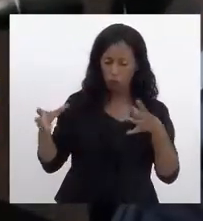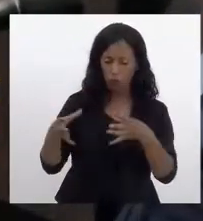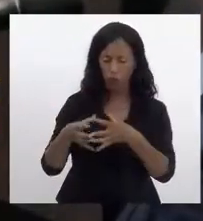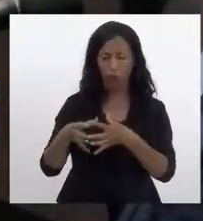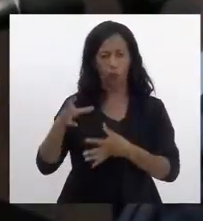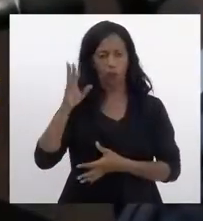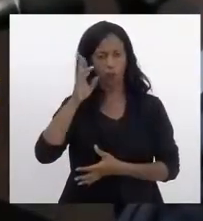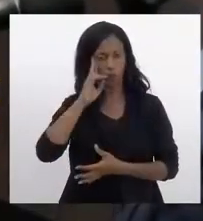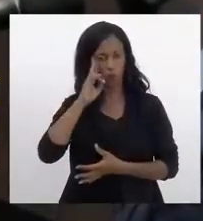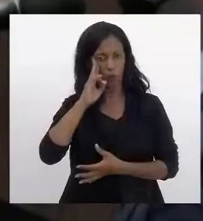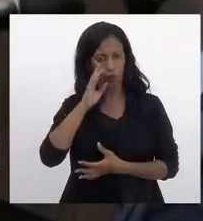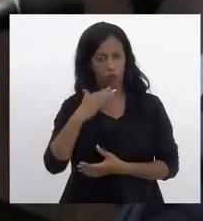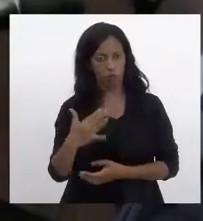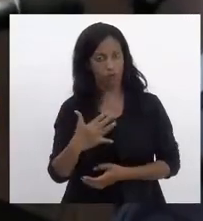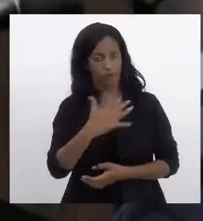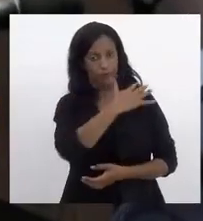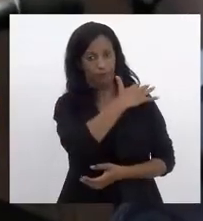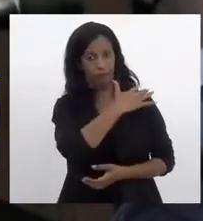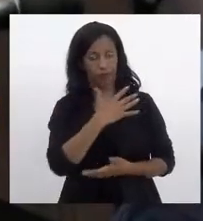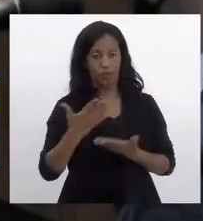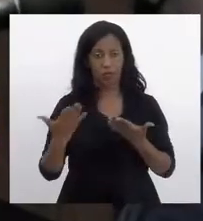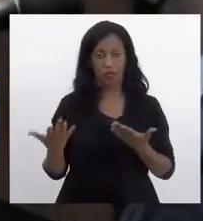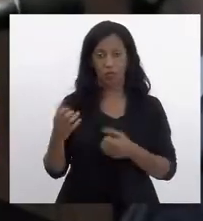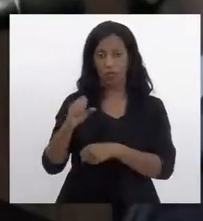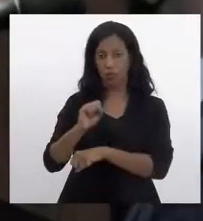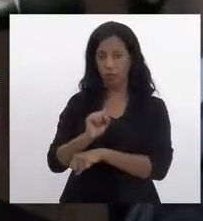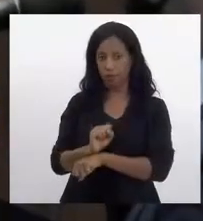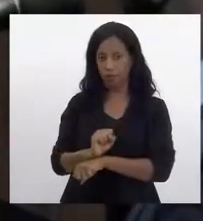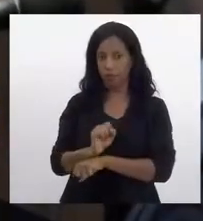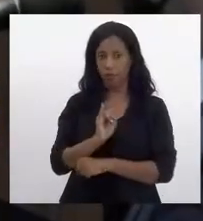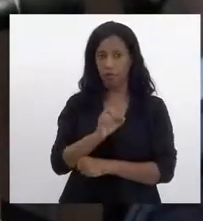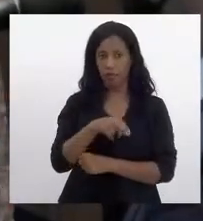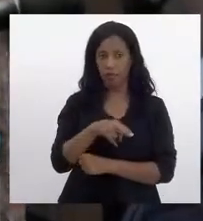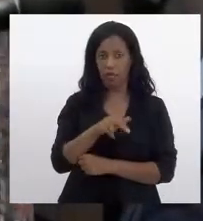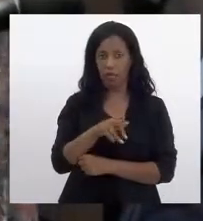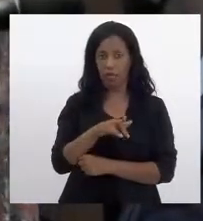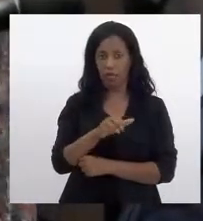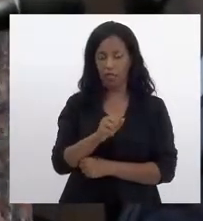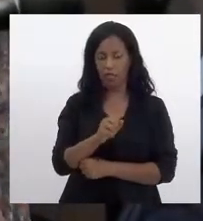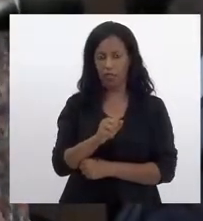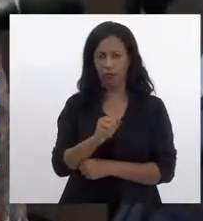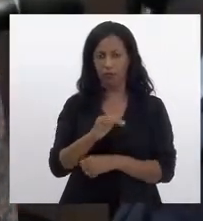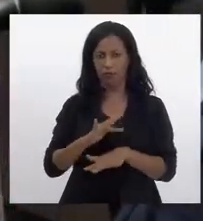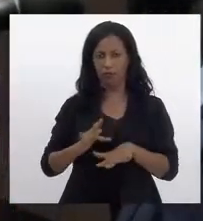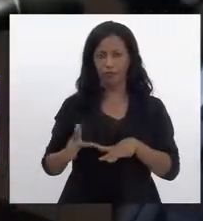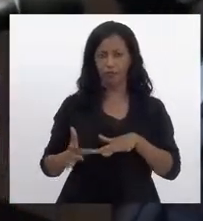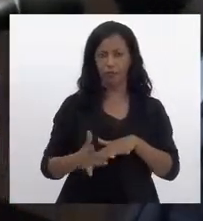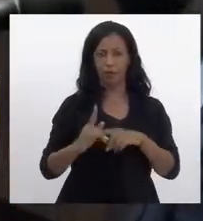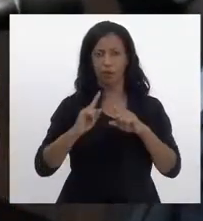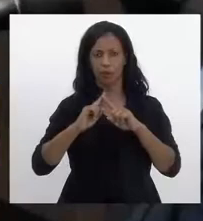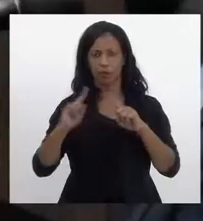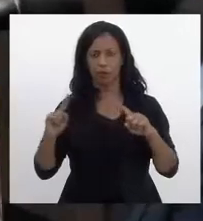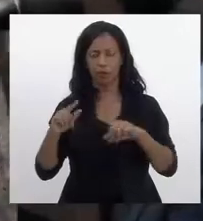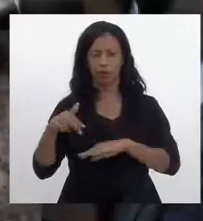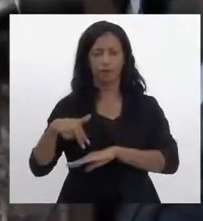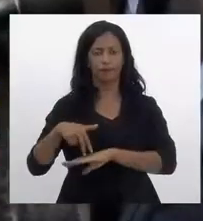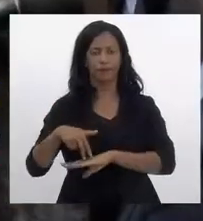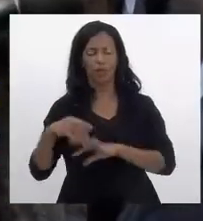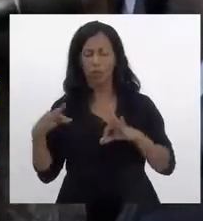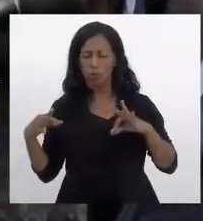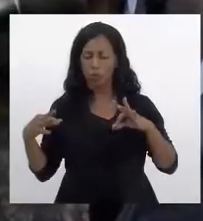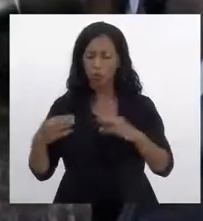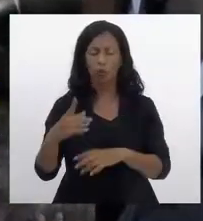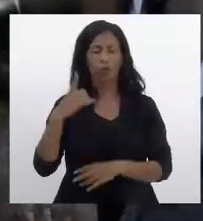toda corporação militar de oficiais que estão inativos se posicionou na rede sobre essa questão. Todos